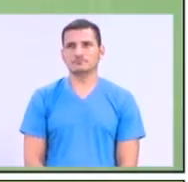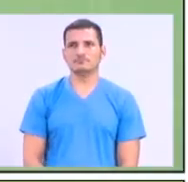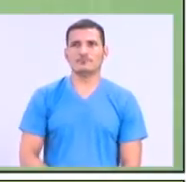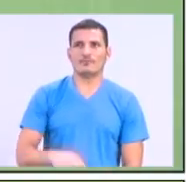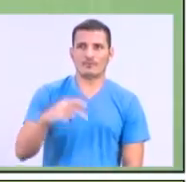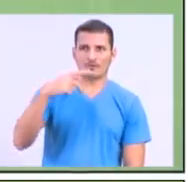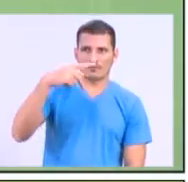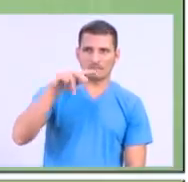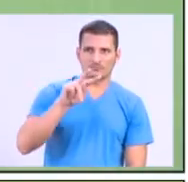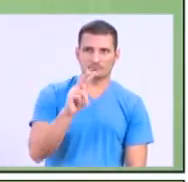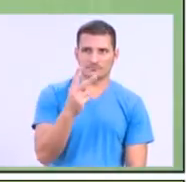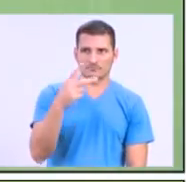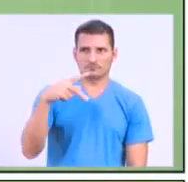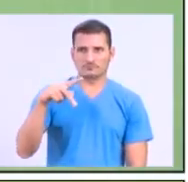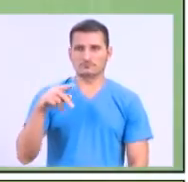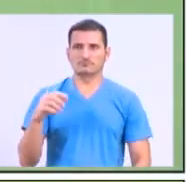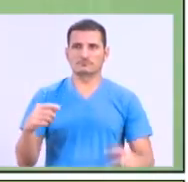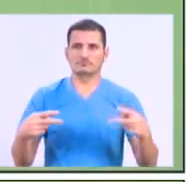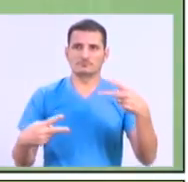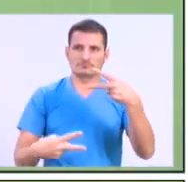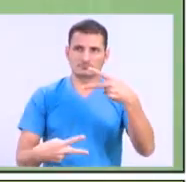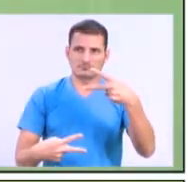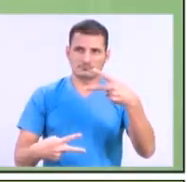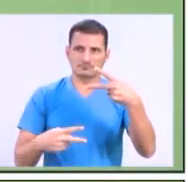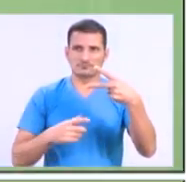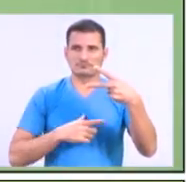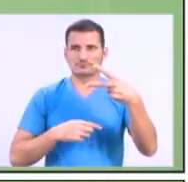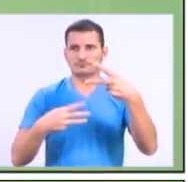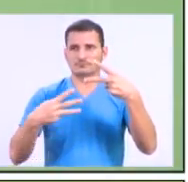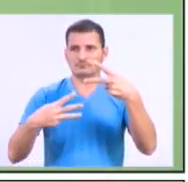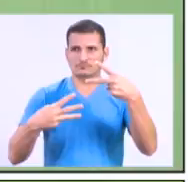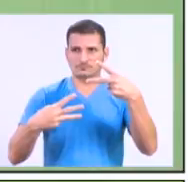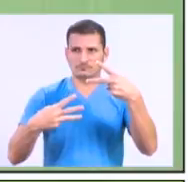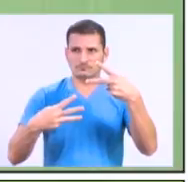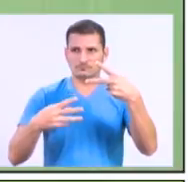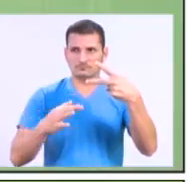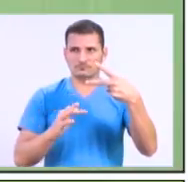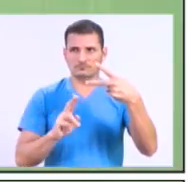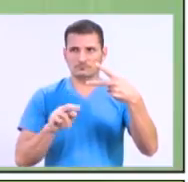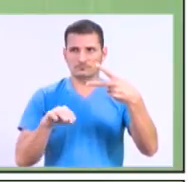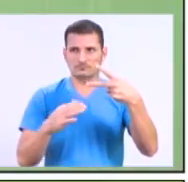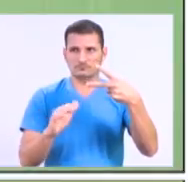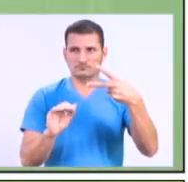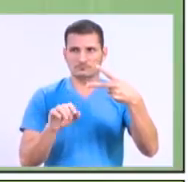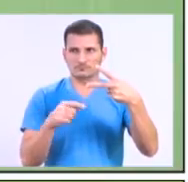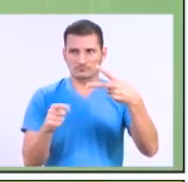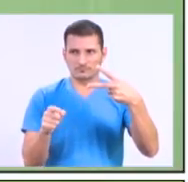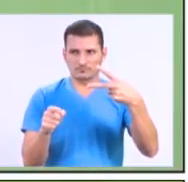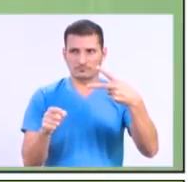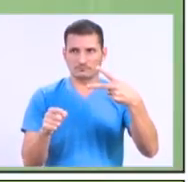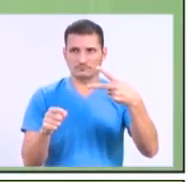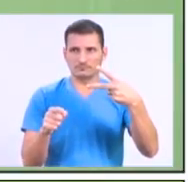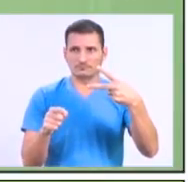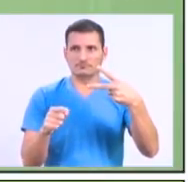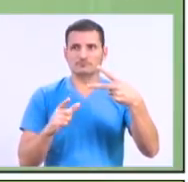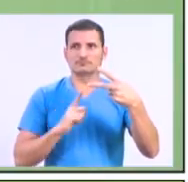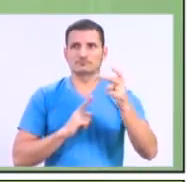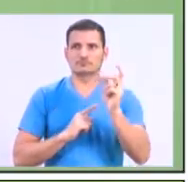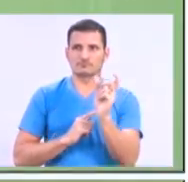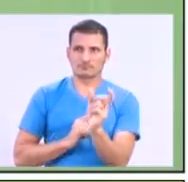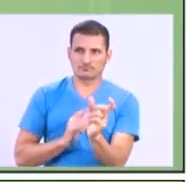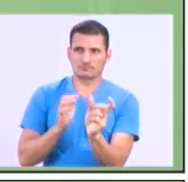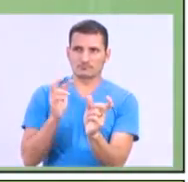PHP temos delimitado 3 funções. Né? Para declarar uma função, nós temos a palavrinha